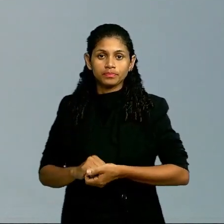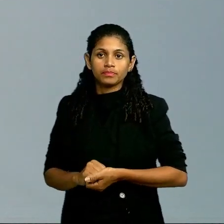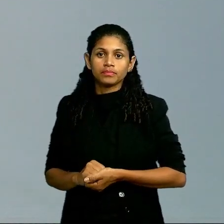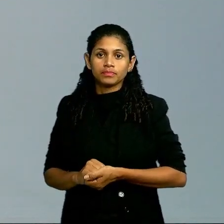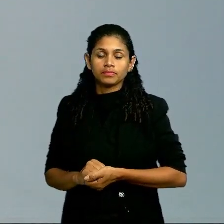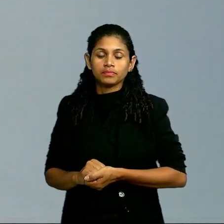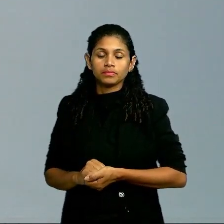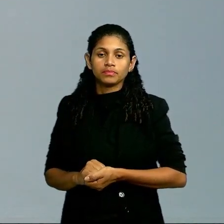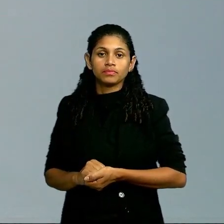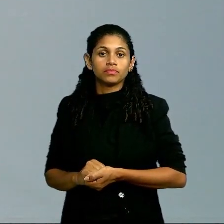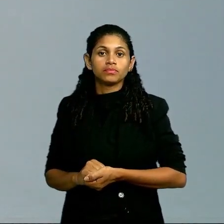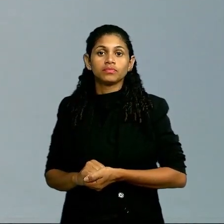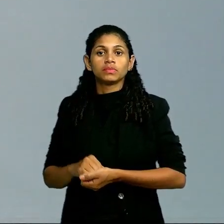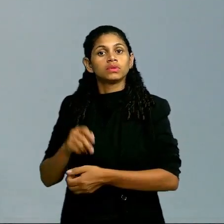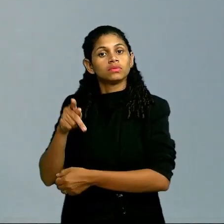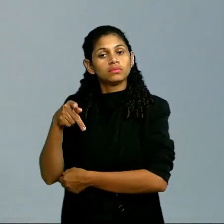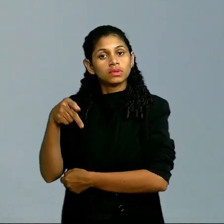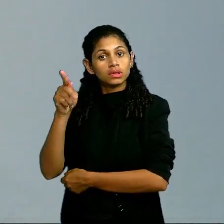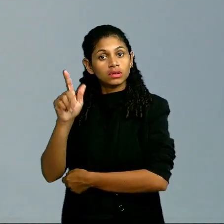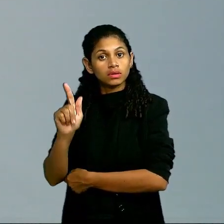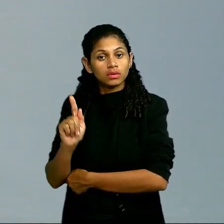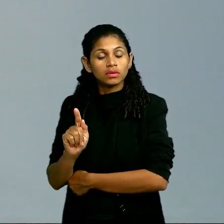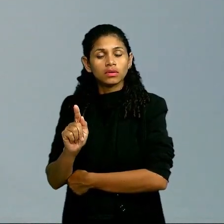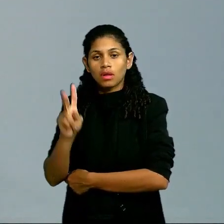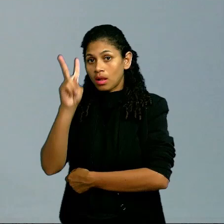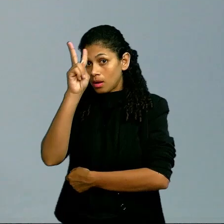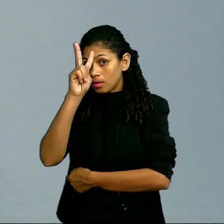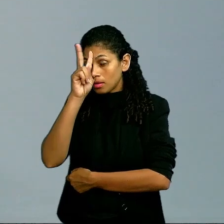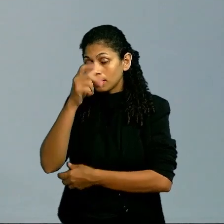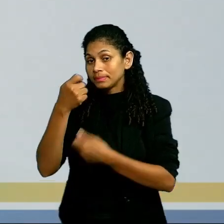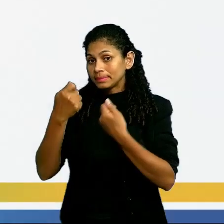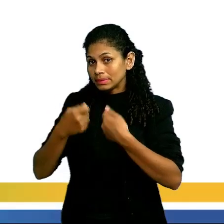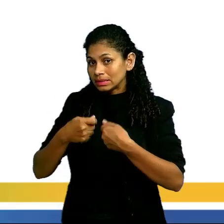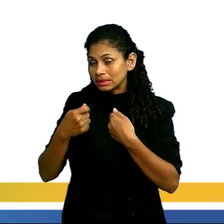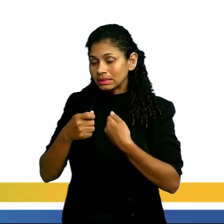trabalhar quilograma, a gente tem que lembrar que a gente está trabalhando com massa.